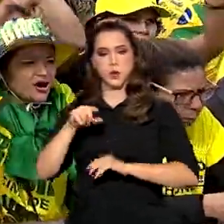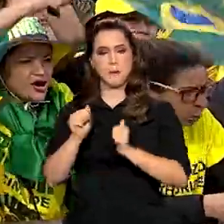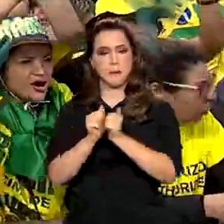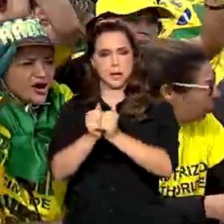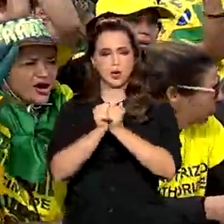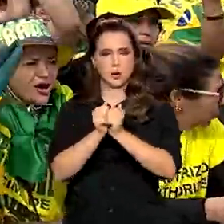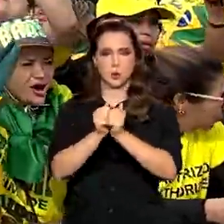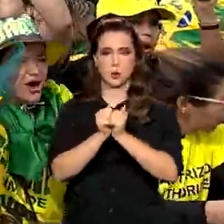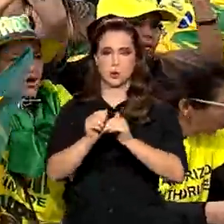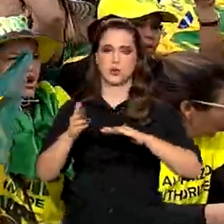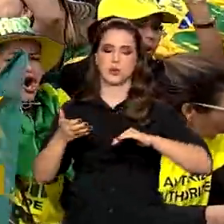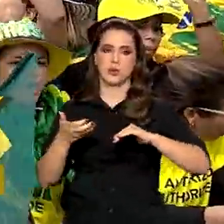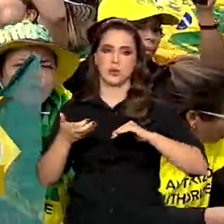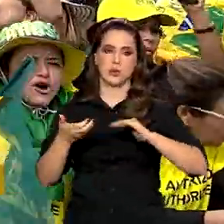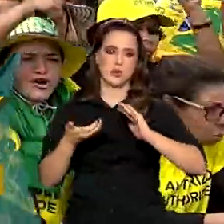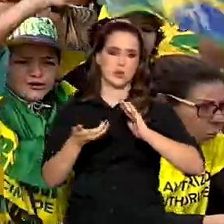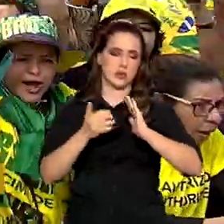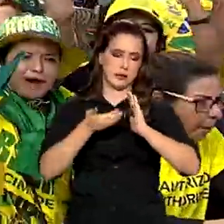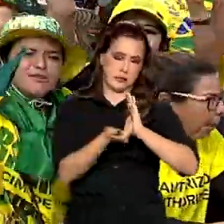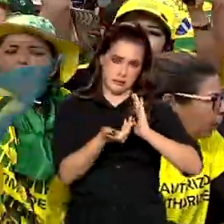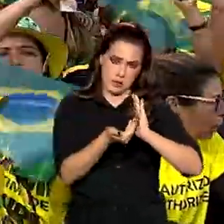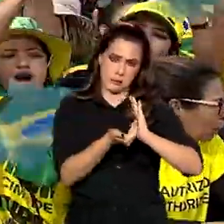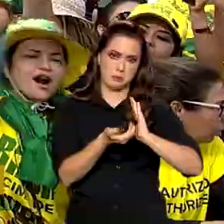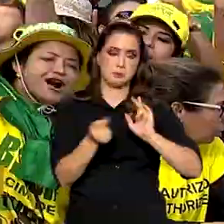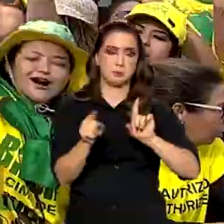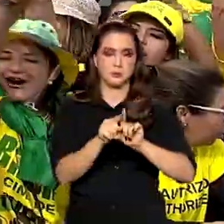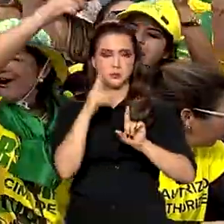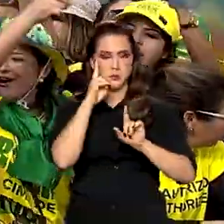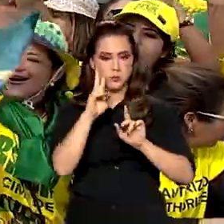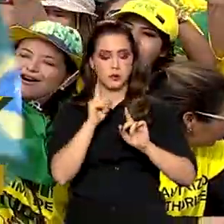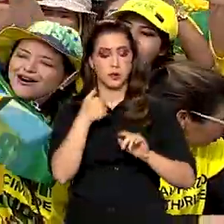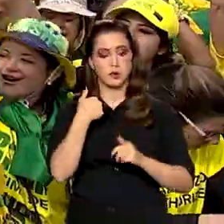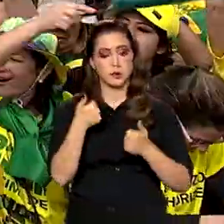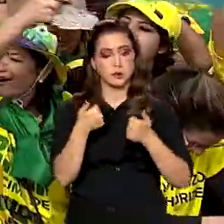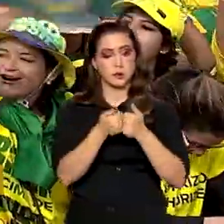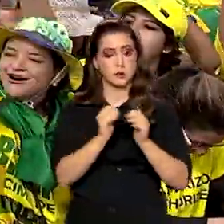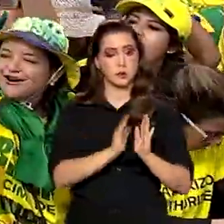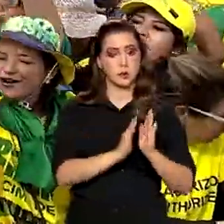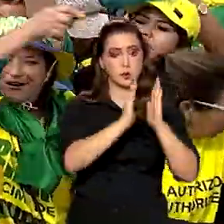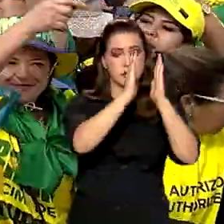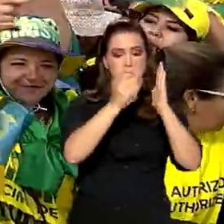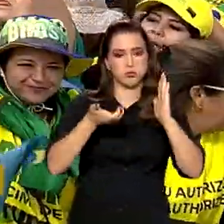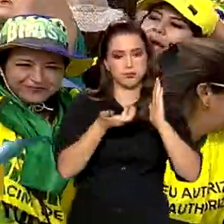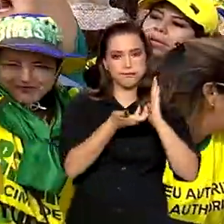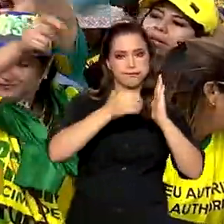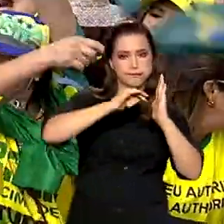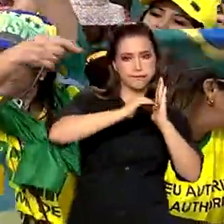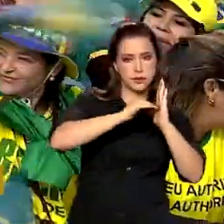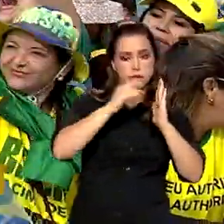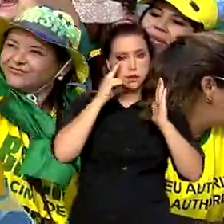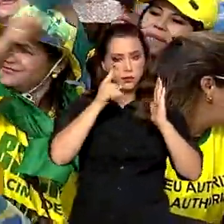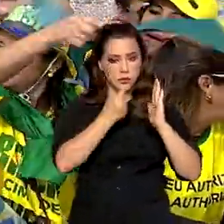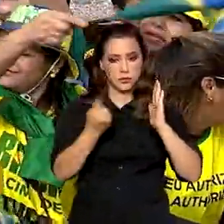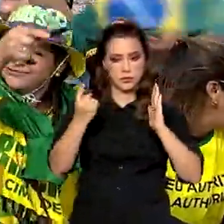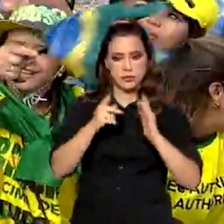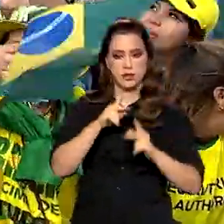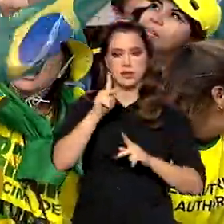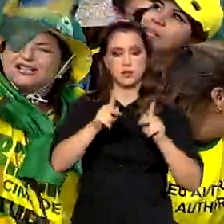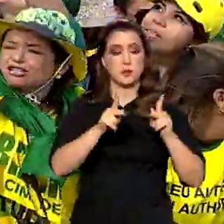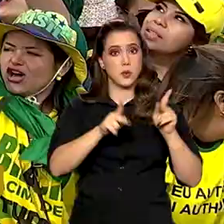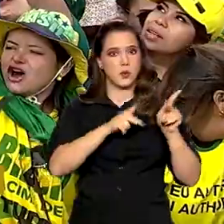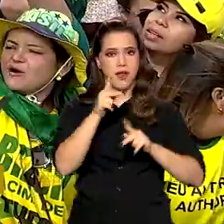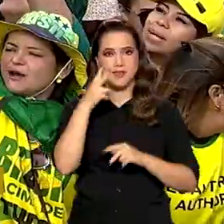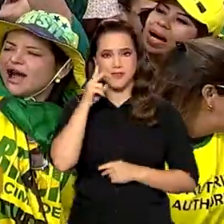Deputados, exato, sobe a rampa ali, passando do ladinho ali das torres do Congresso Nacional. Aí você vê, né, a participação do público